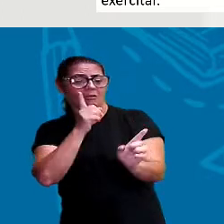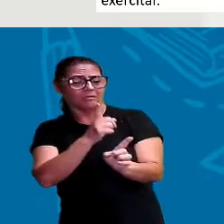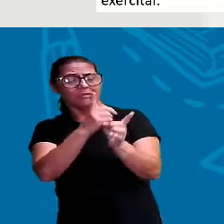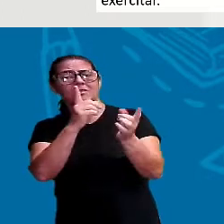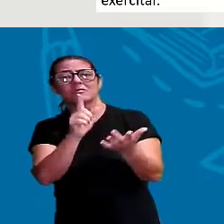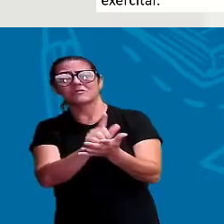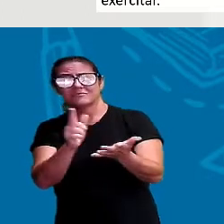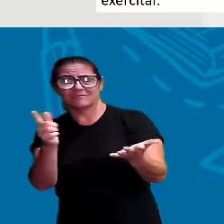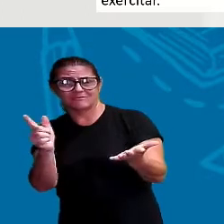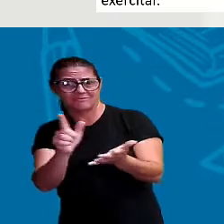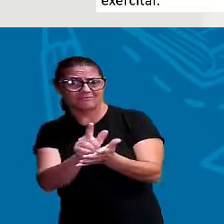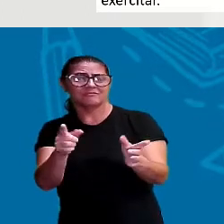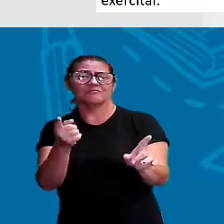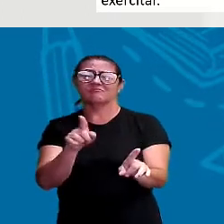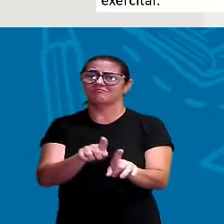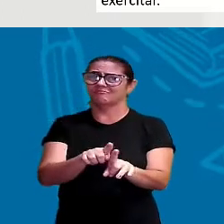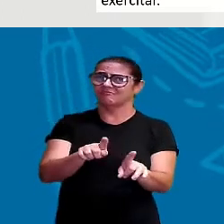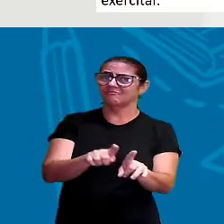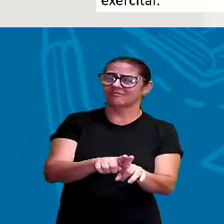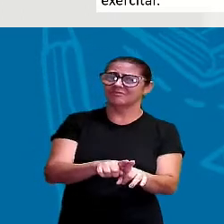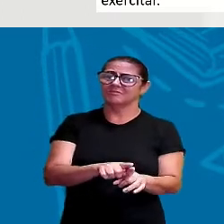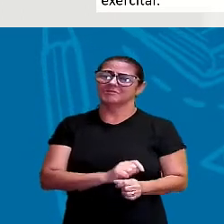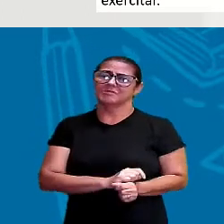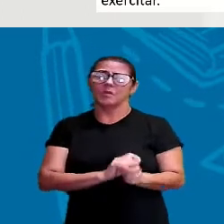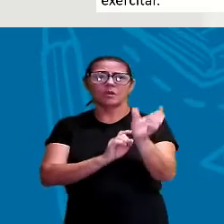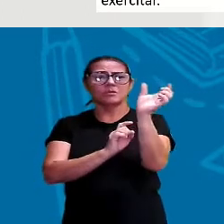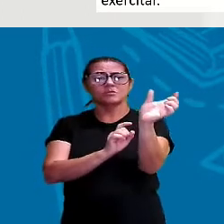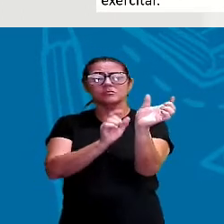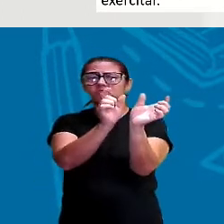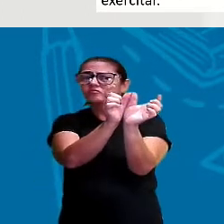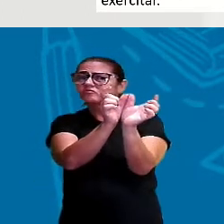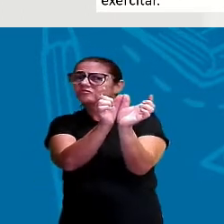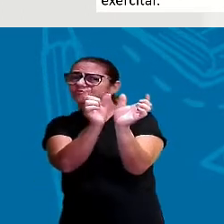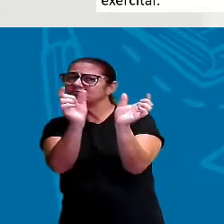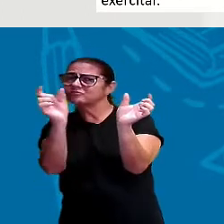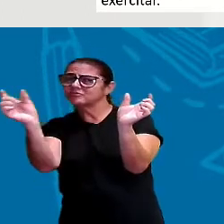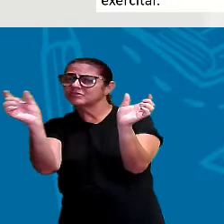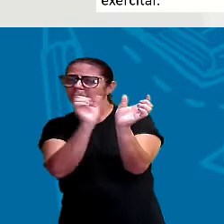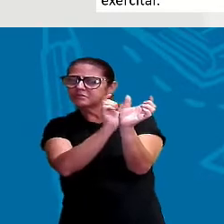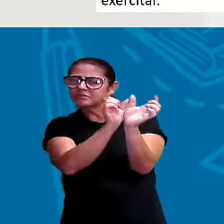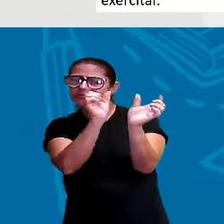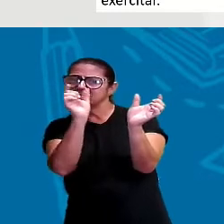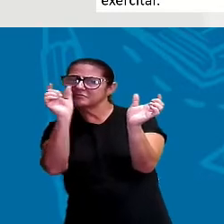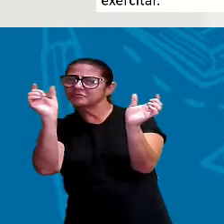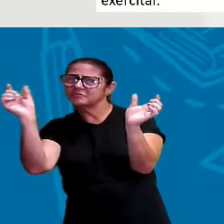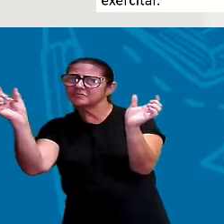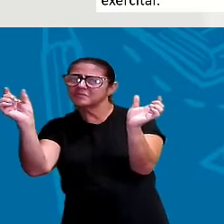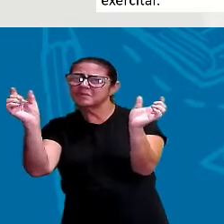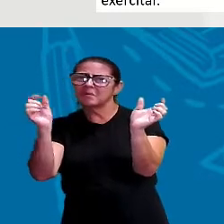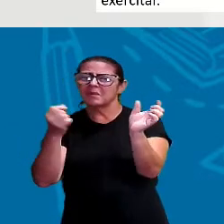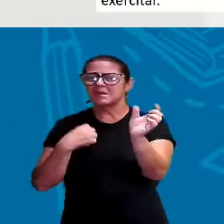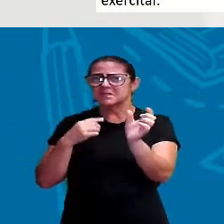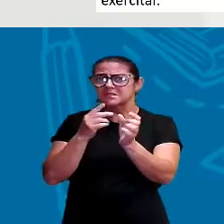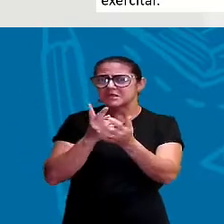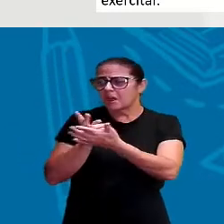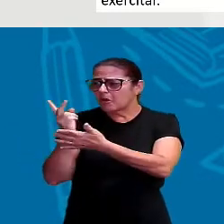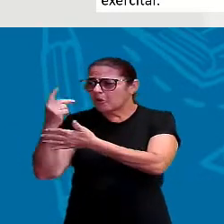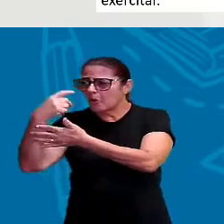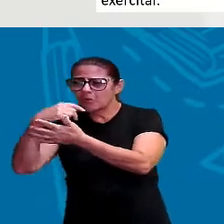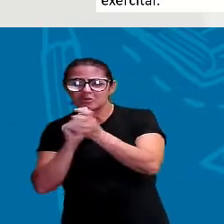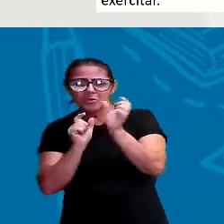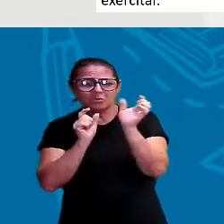Então, quando você vê uma tirinha, olha o formato dele. Parece aqueles pedacinhos de jornal, parece que a gente tirou do jornal